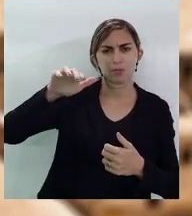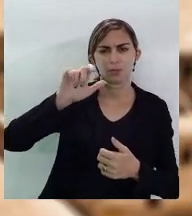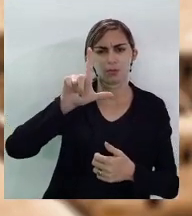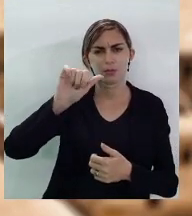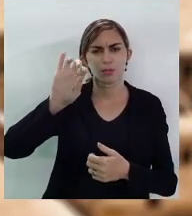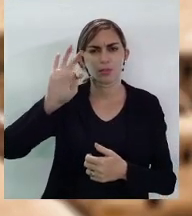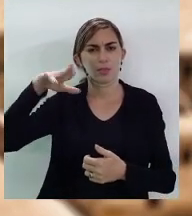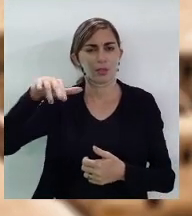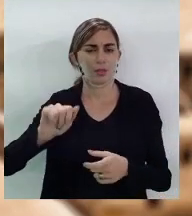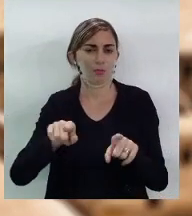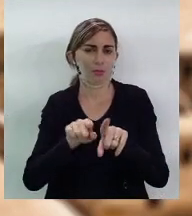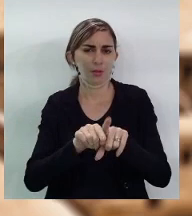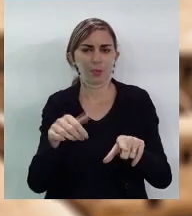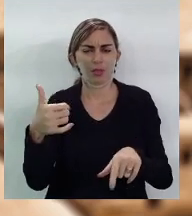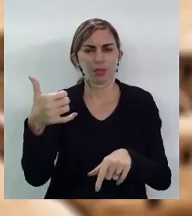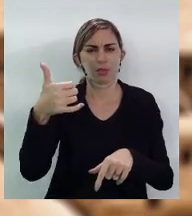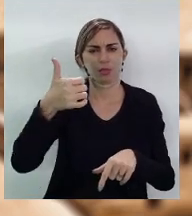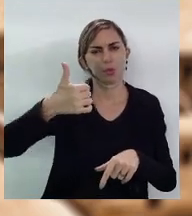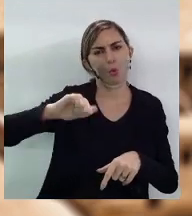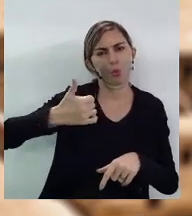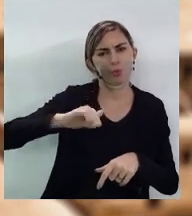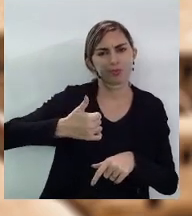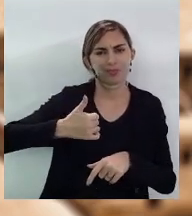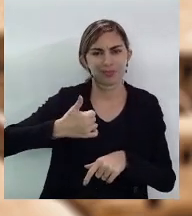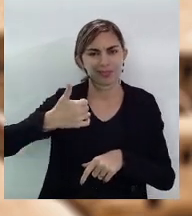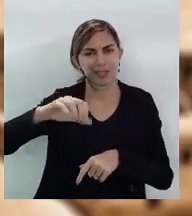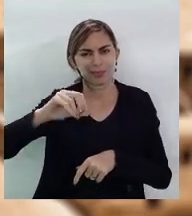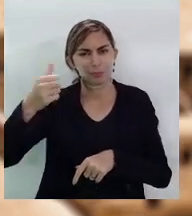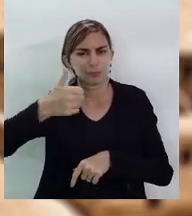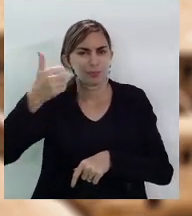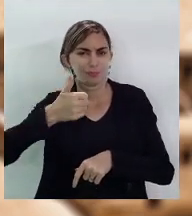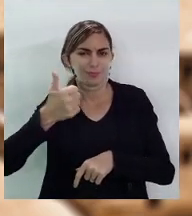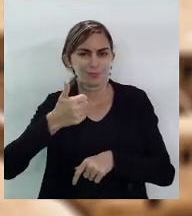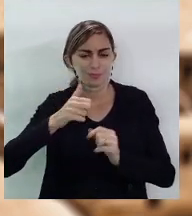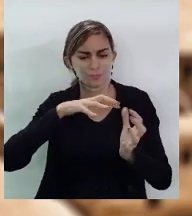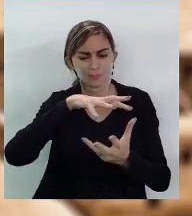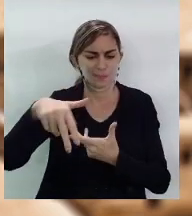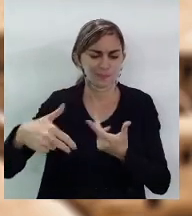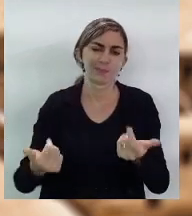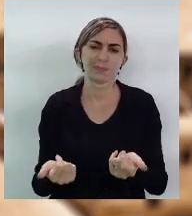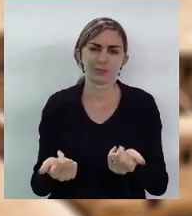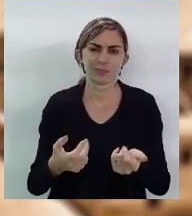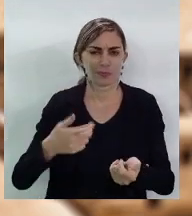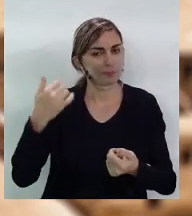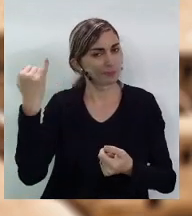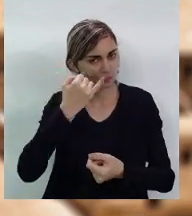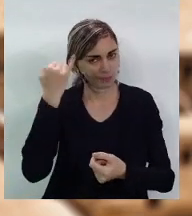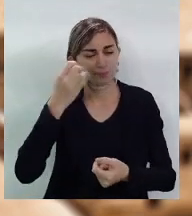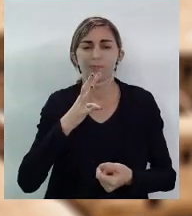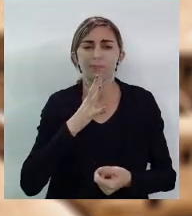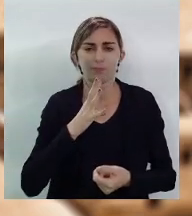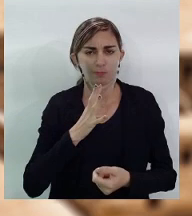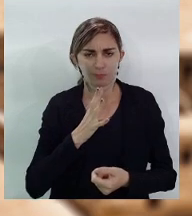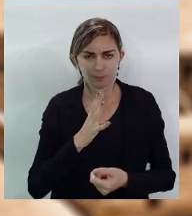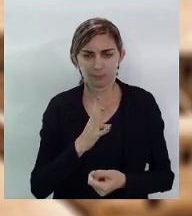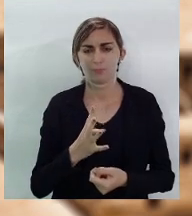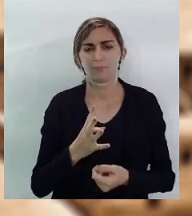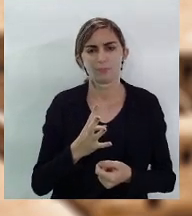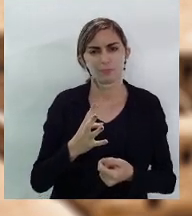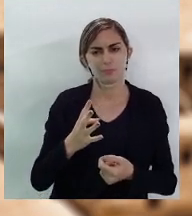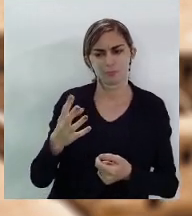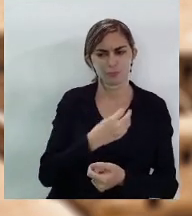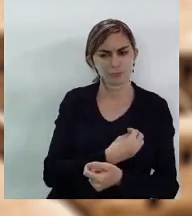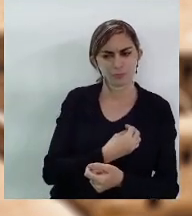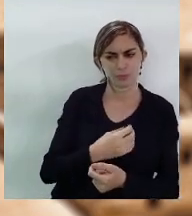a 11ª no mundo. Então vejam só a importância de conhecer a tradição do outro,